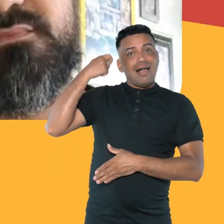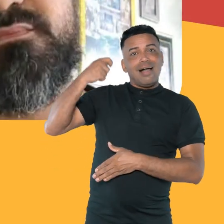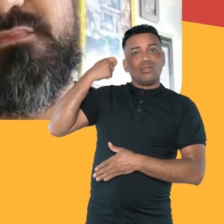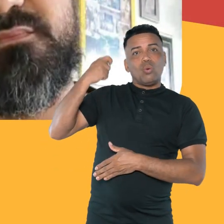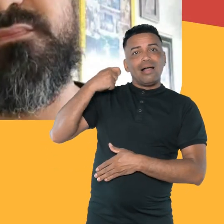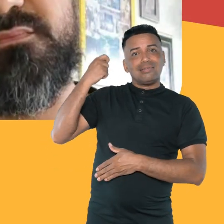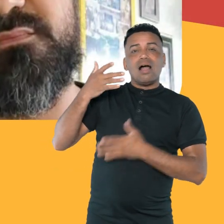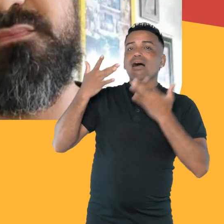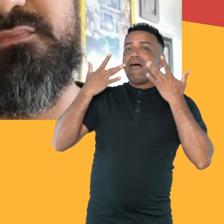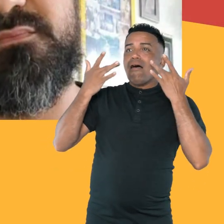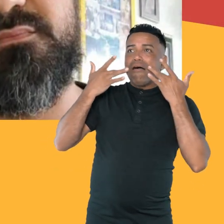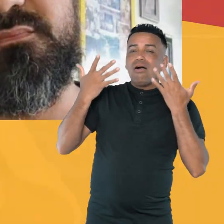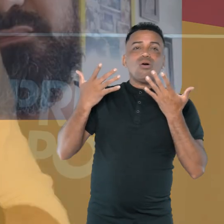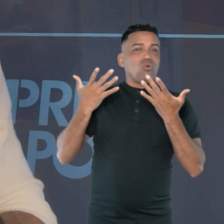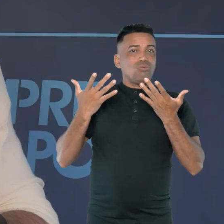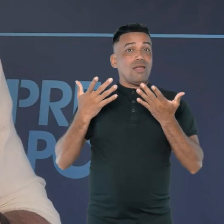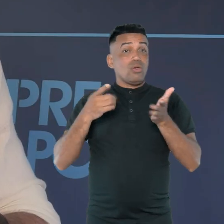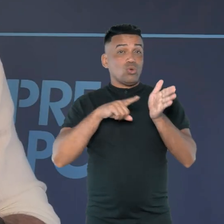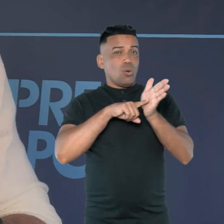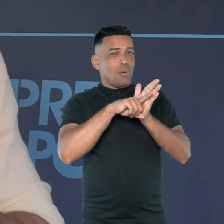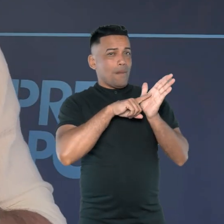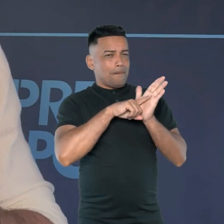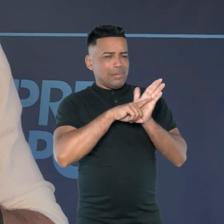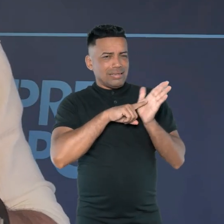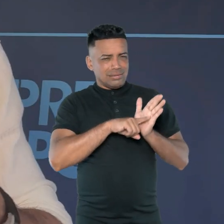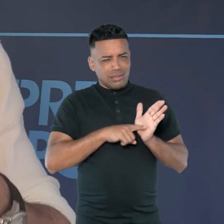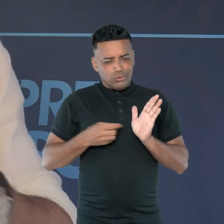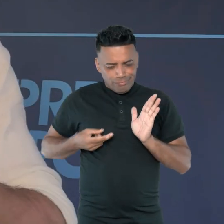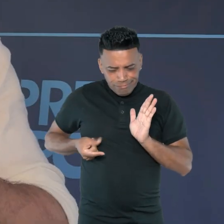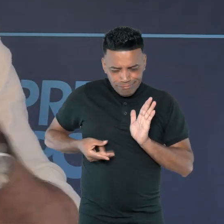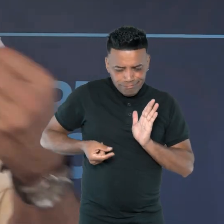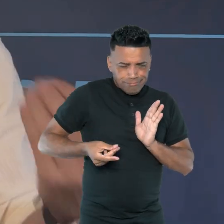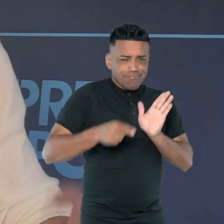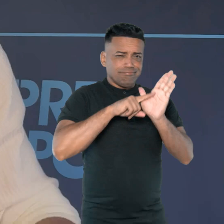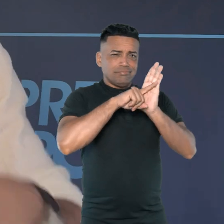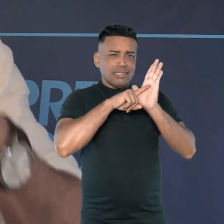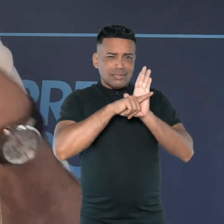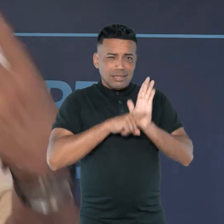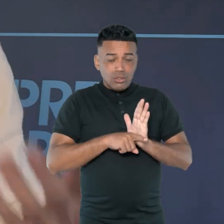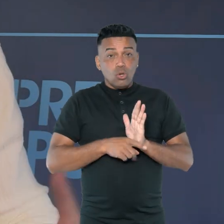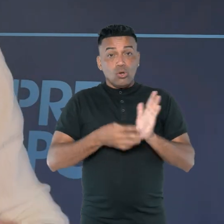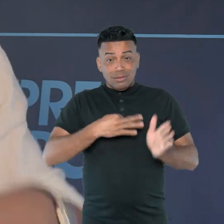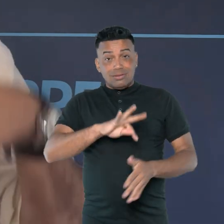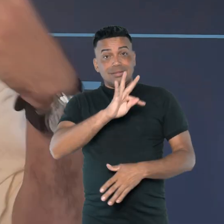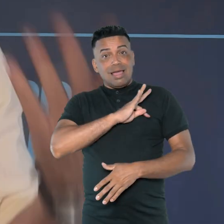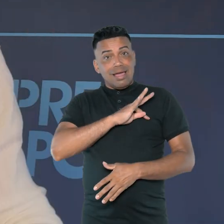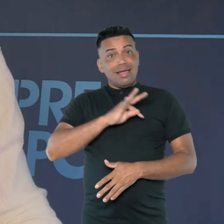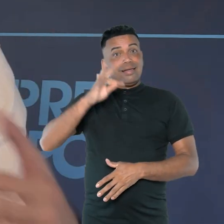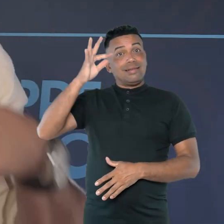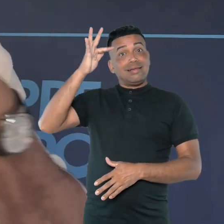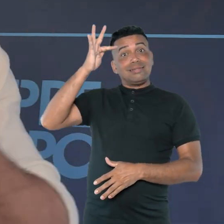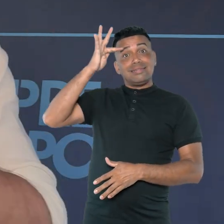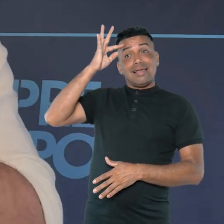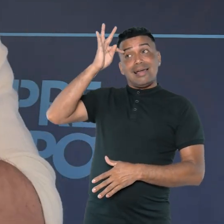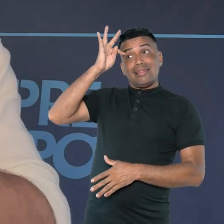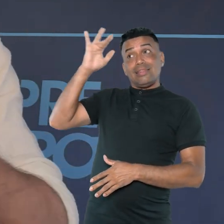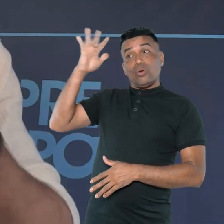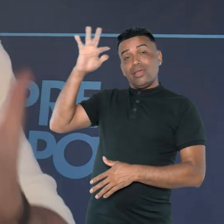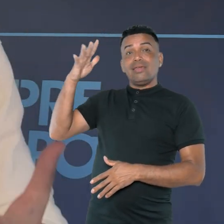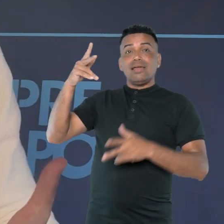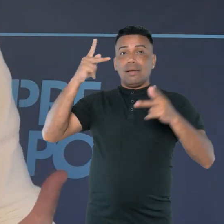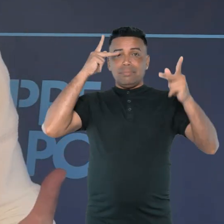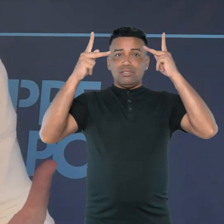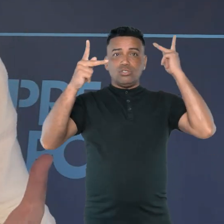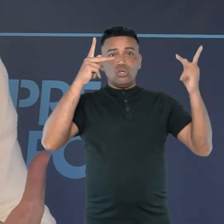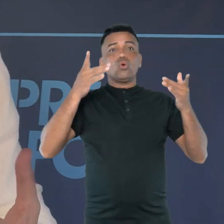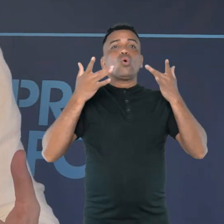enfim, há muito tempo já, eu sou um pesquisador, né, das técnicas e das teorias do psicodrama, do trabalho